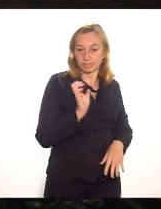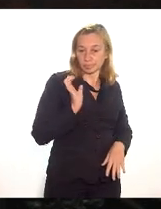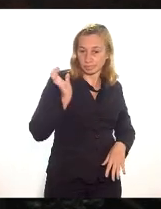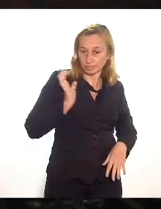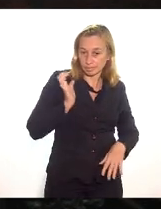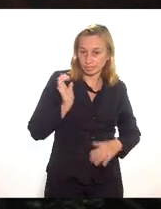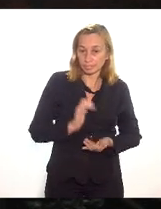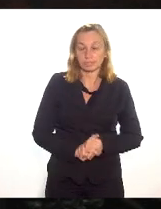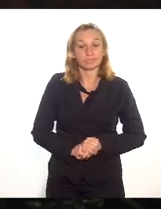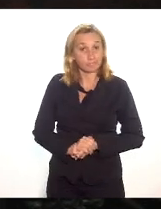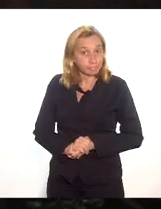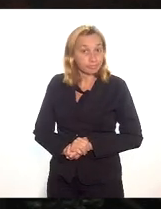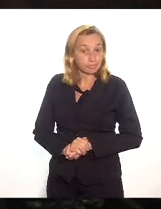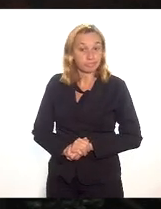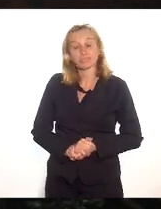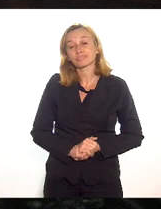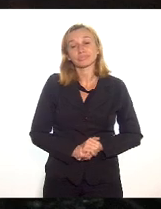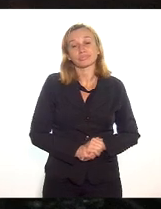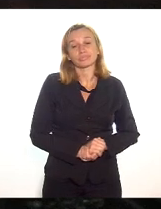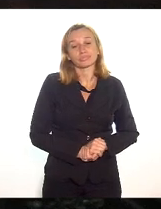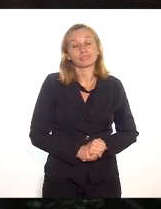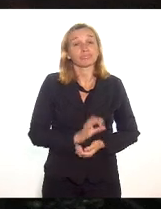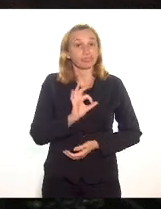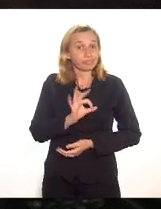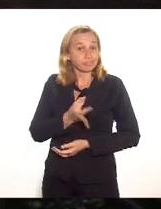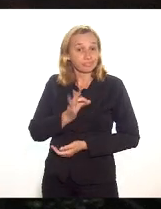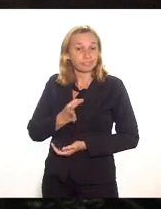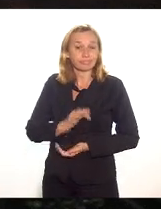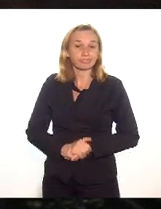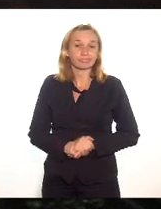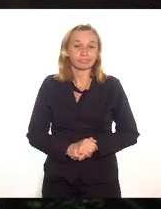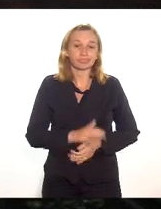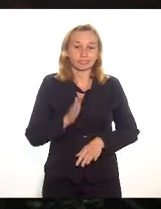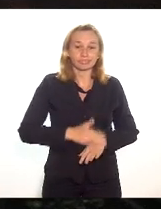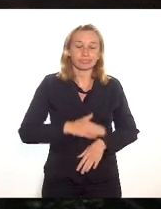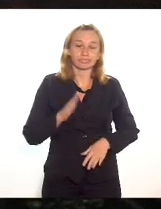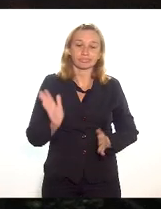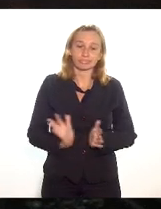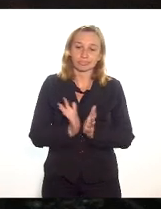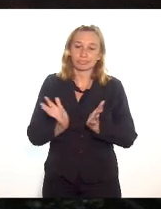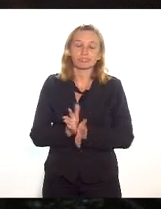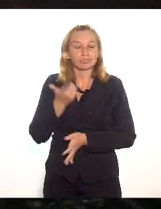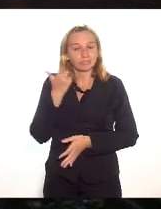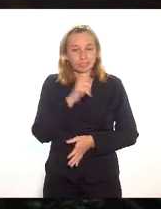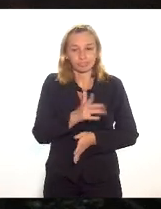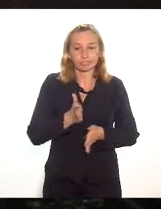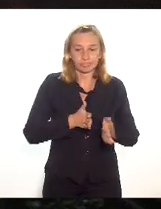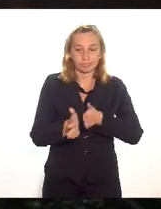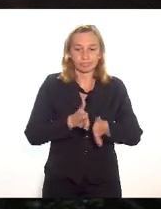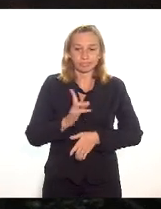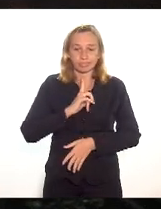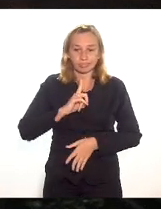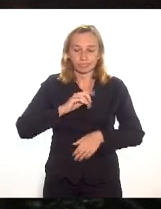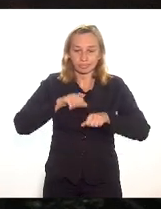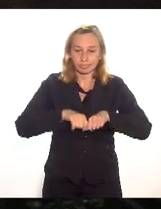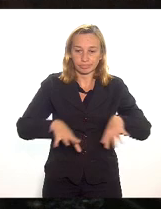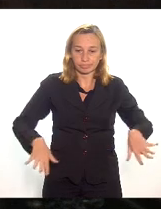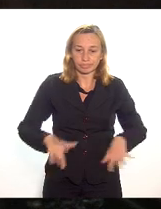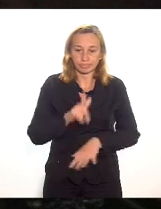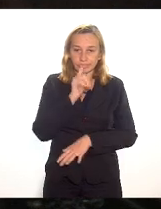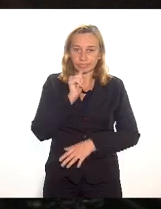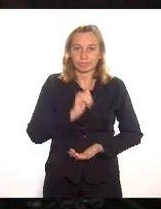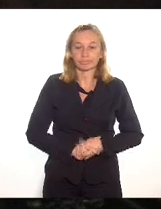torneira da classe média. Isso, obviamente, quando os mais pobres conseguem ter acesso à distribuição de